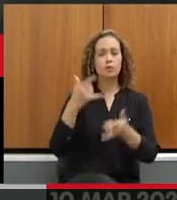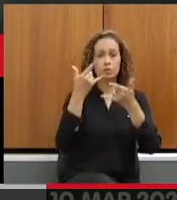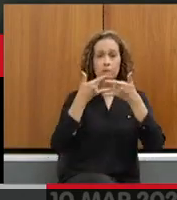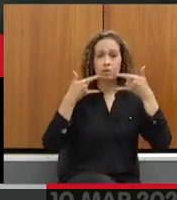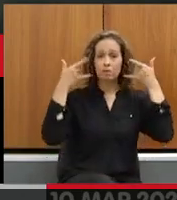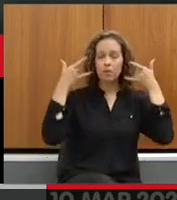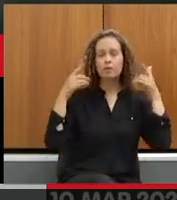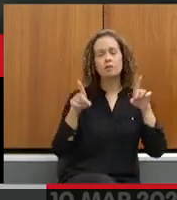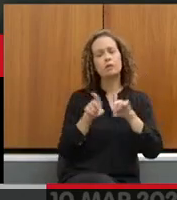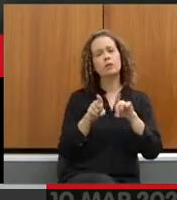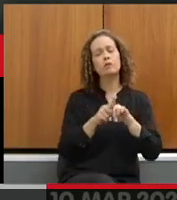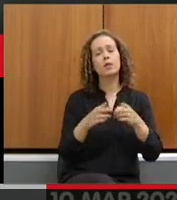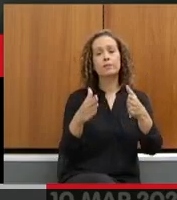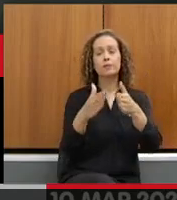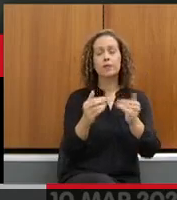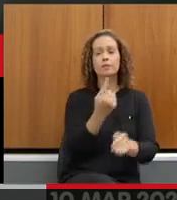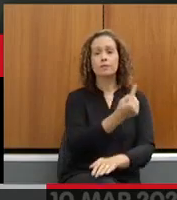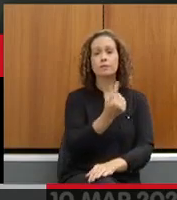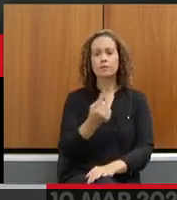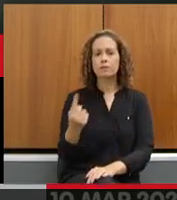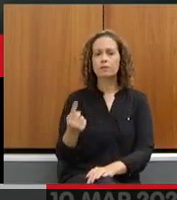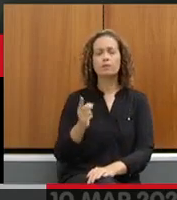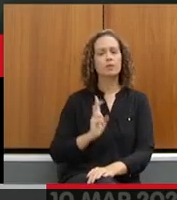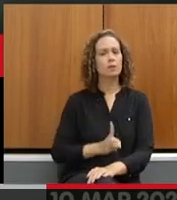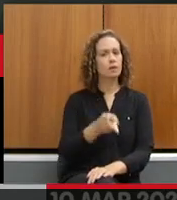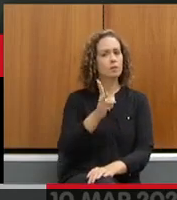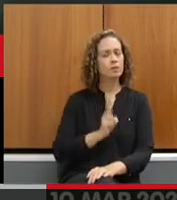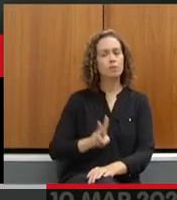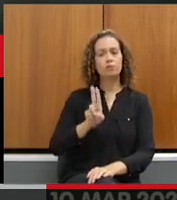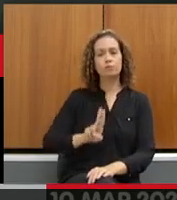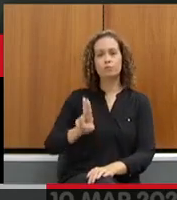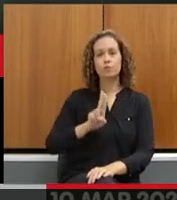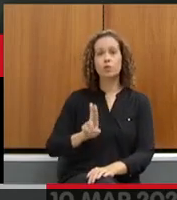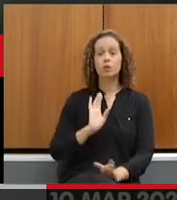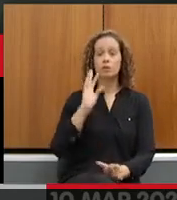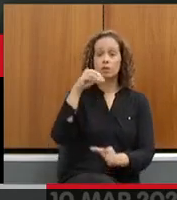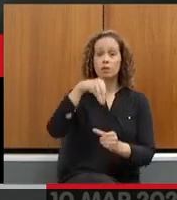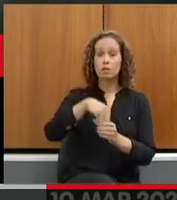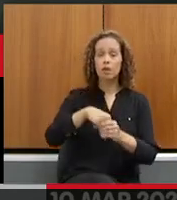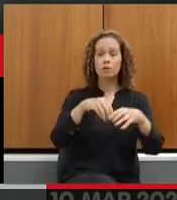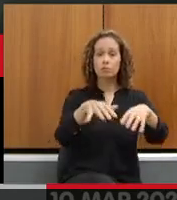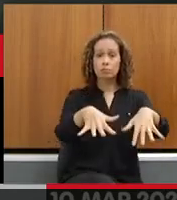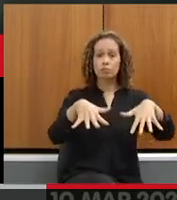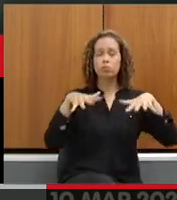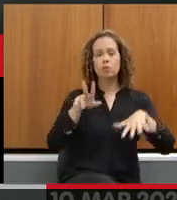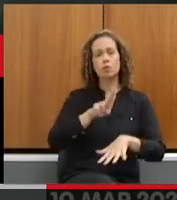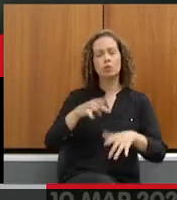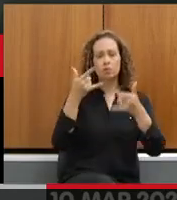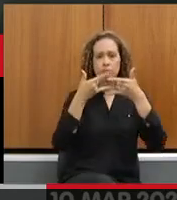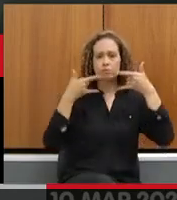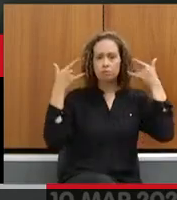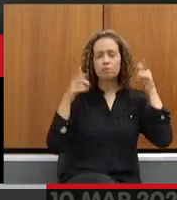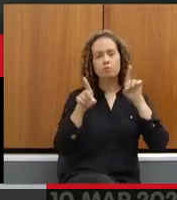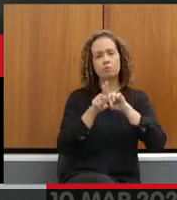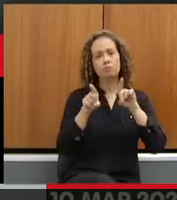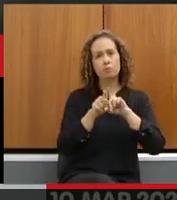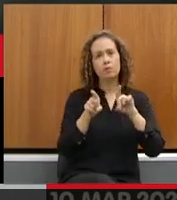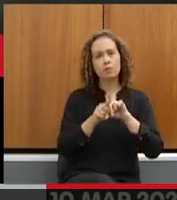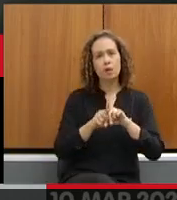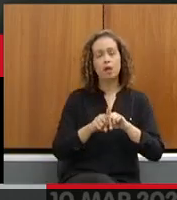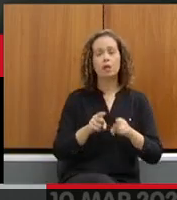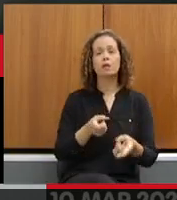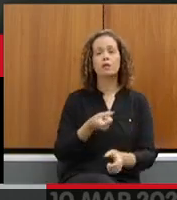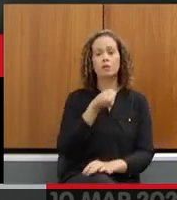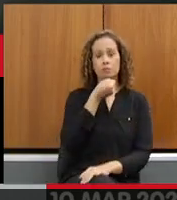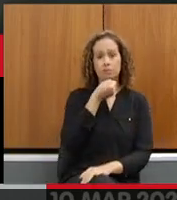solicita aos presentes que a utilizem durante todo o período de permanência no plenário inclusive quando fizeram uso da